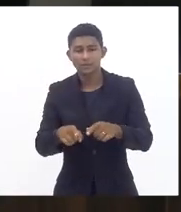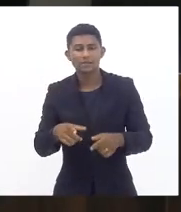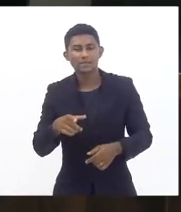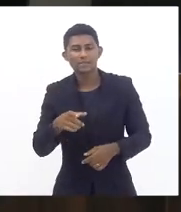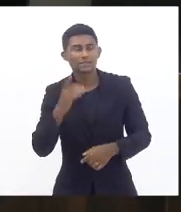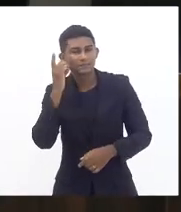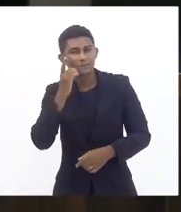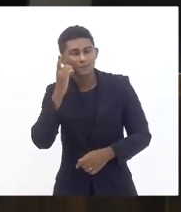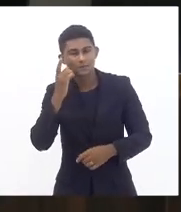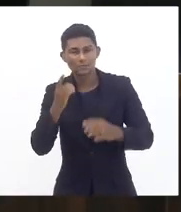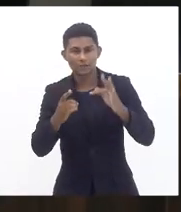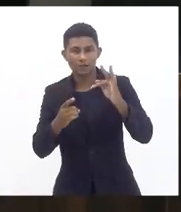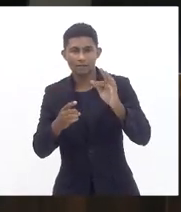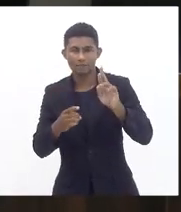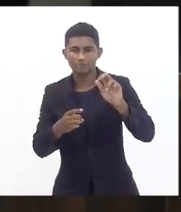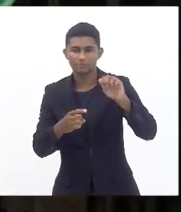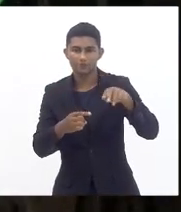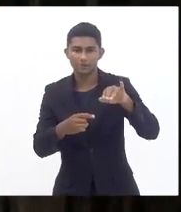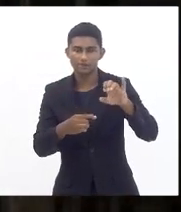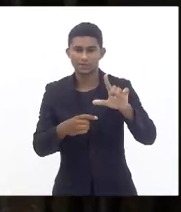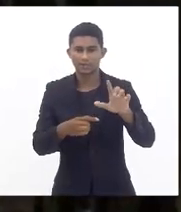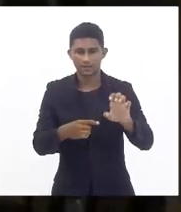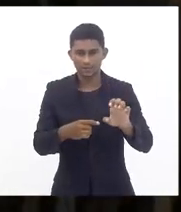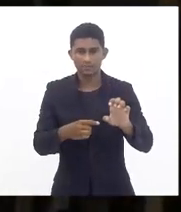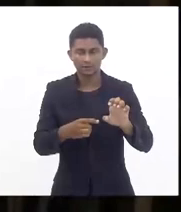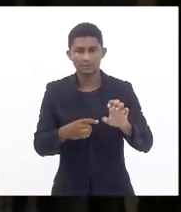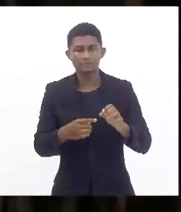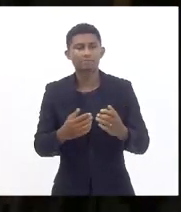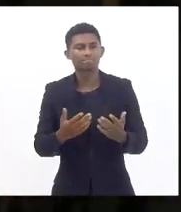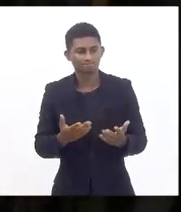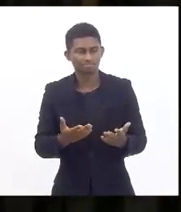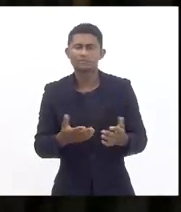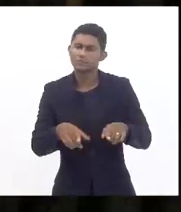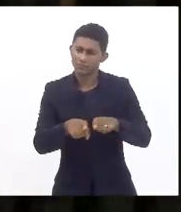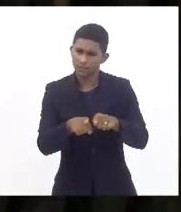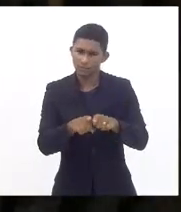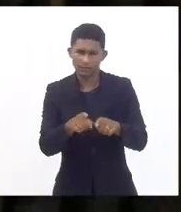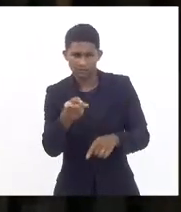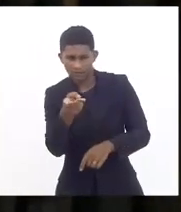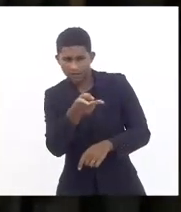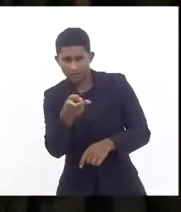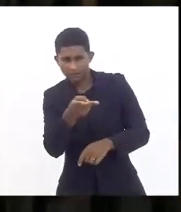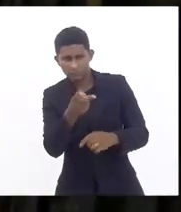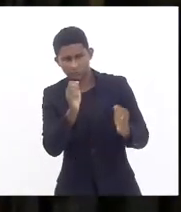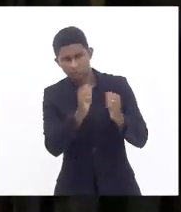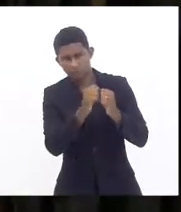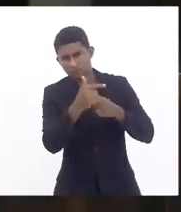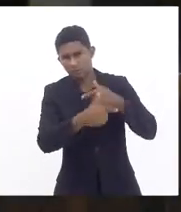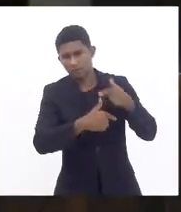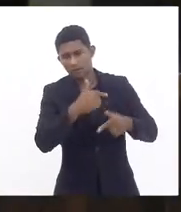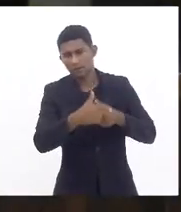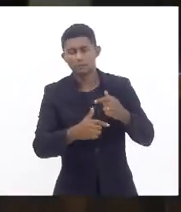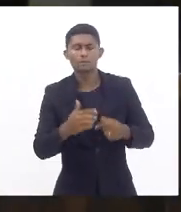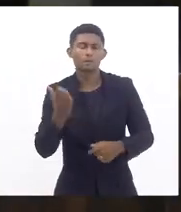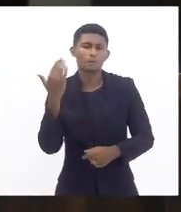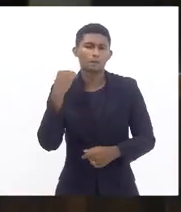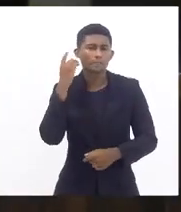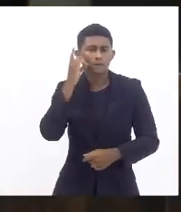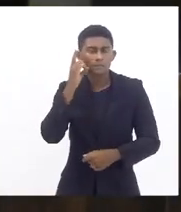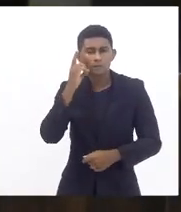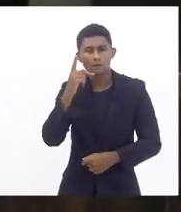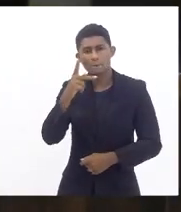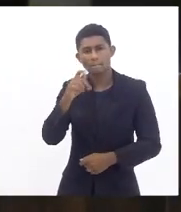Mota, que o Salgado também trabalhou, deputado, com o deputado Paulo Melo, quando presidiu a casa, o Fernando